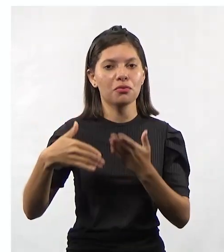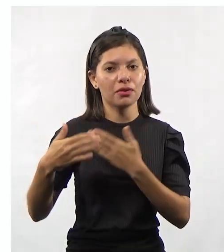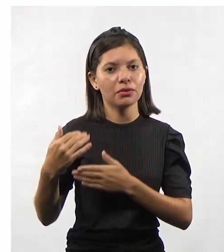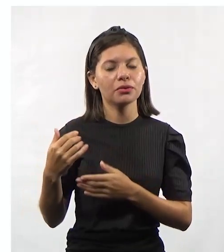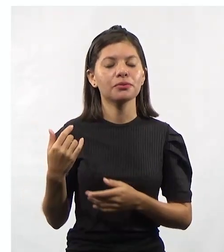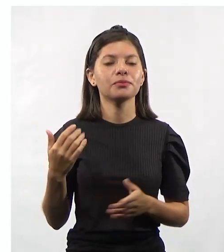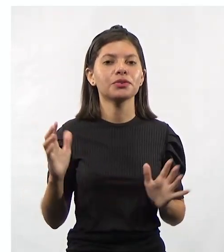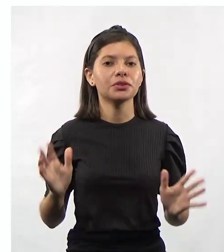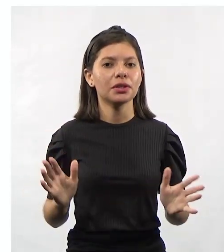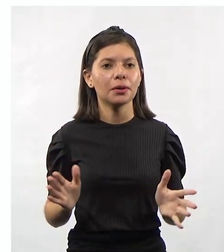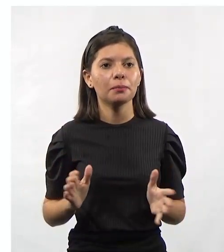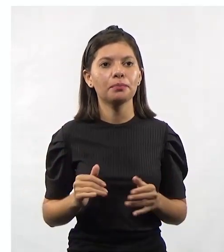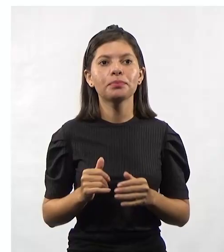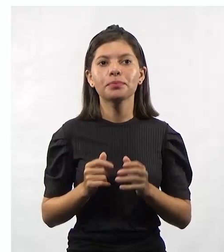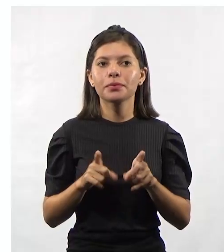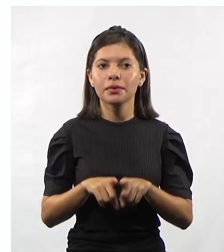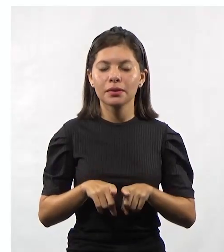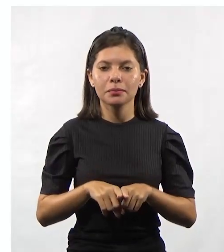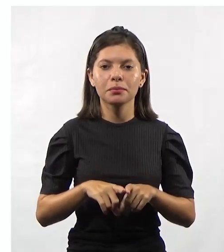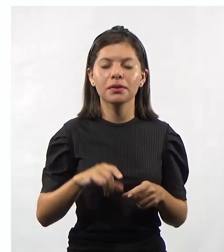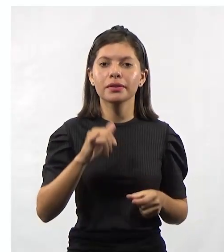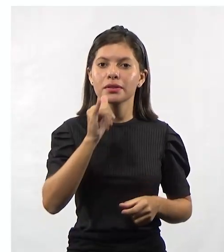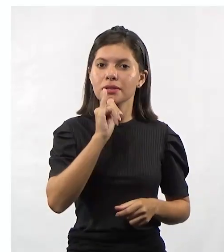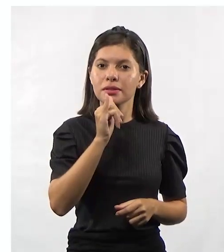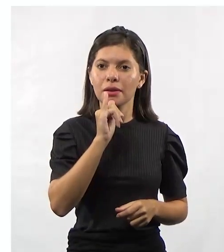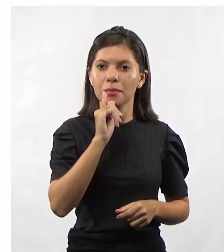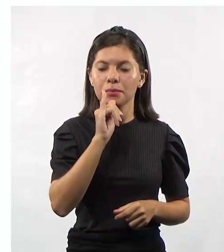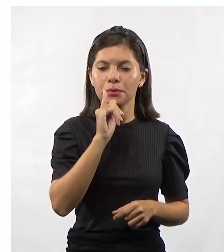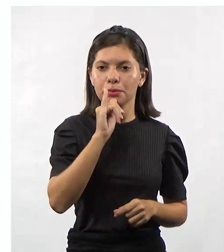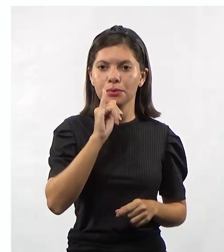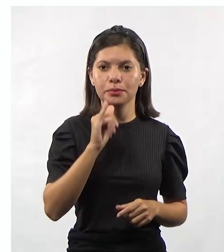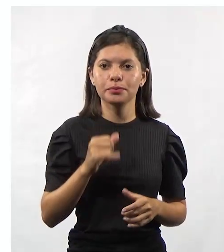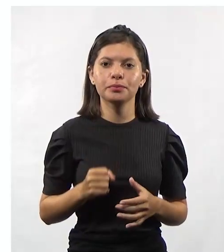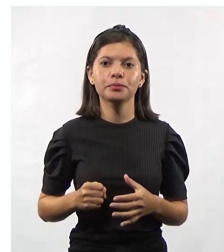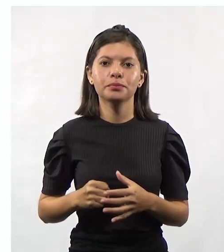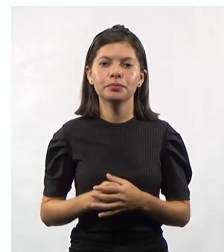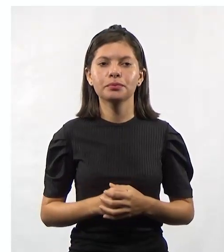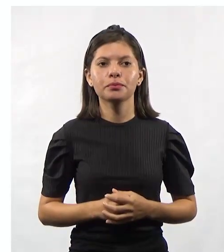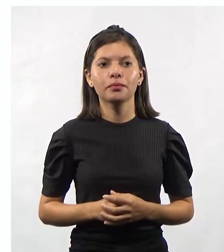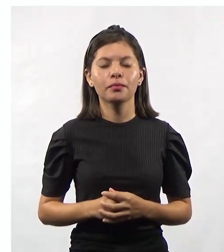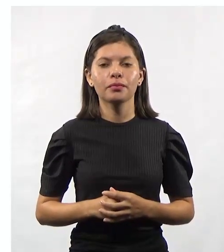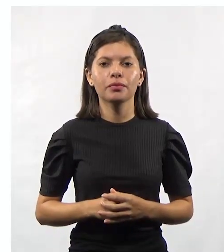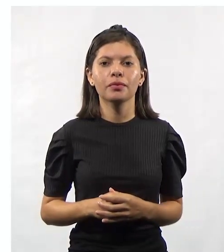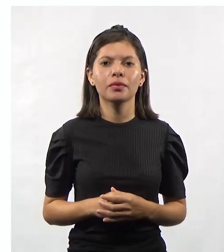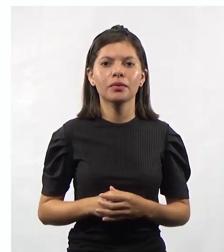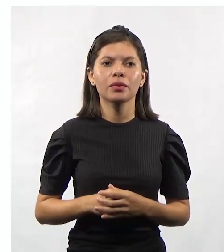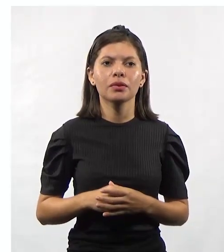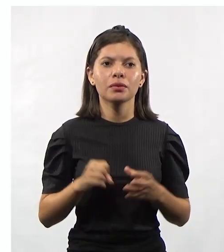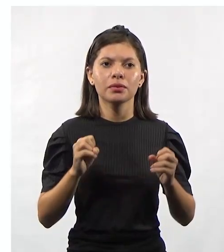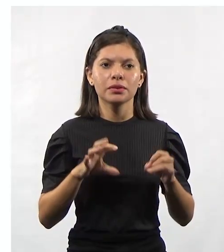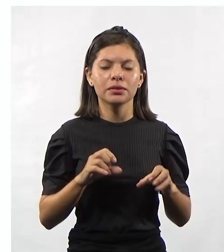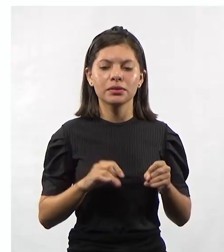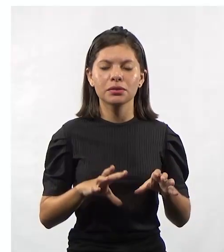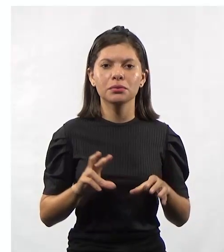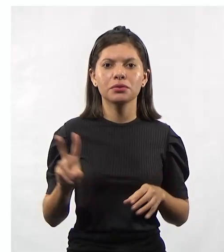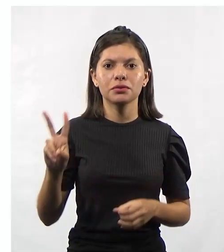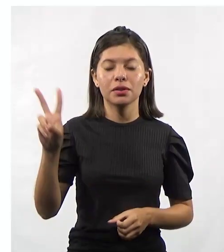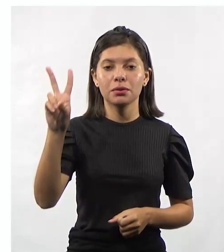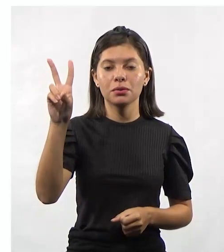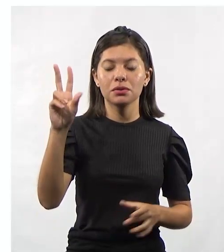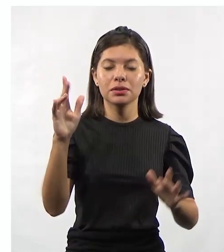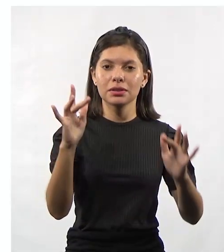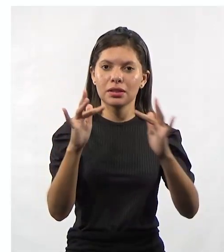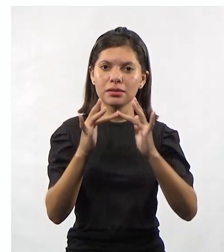exemplo que a gente acabou de falar, e também de exemplos de conduta em que se dá o ensino dos valores ligados aos